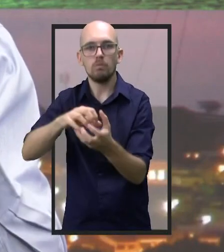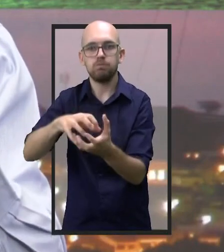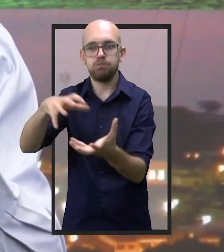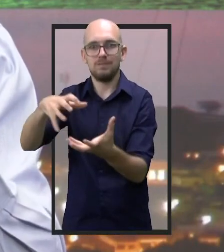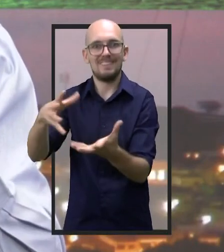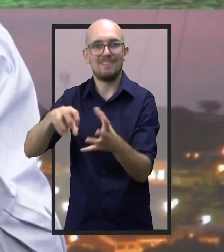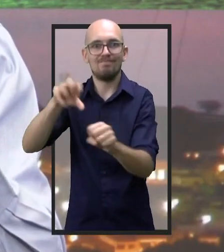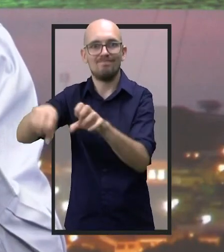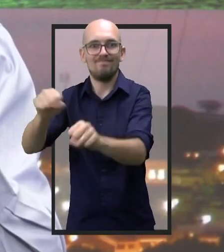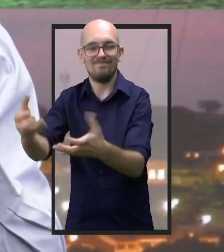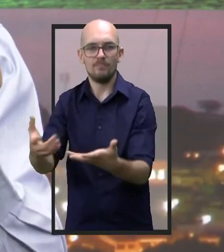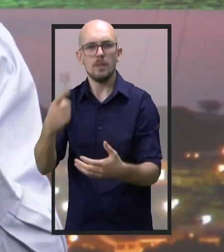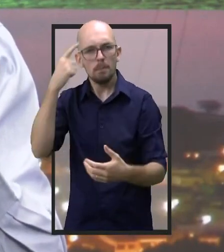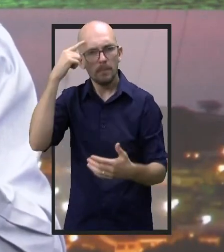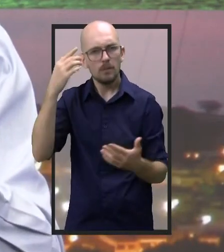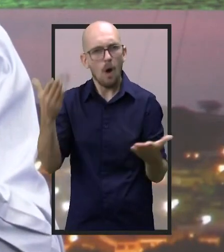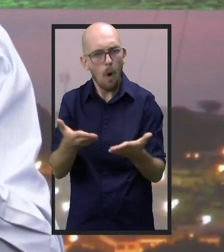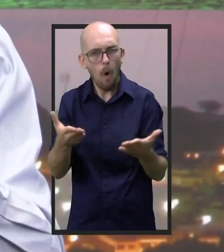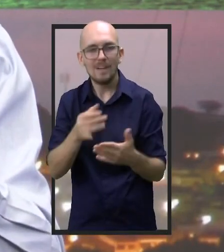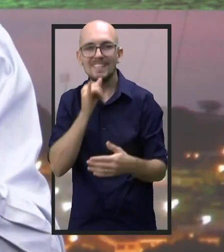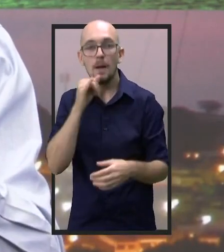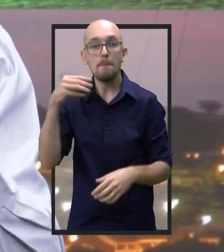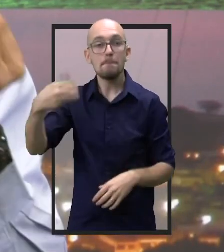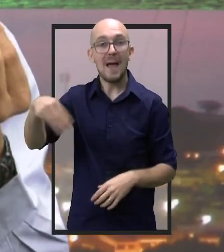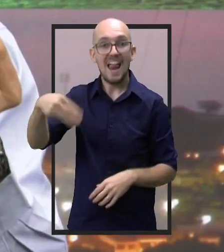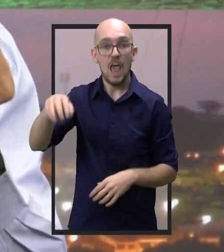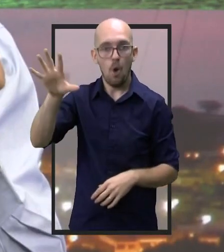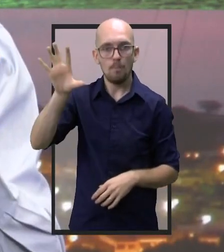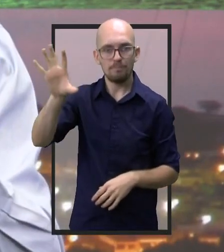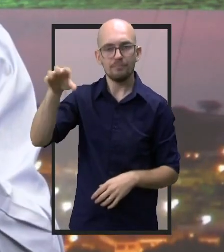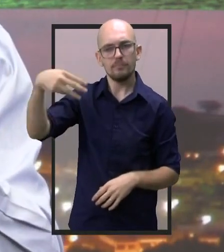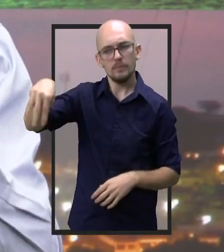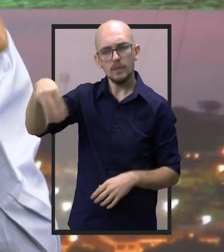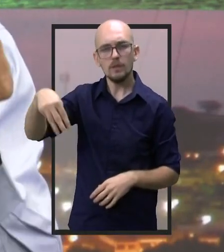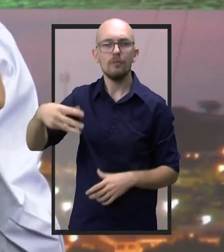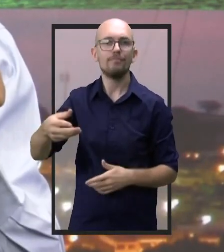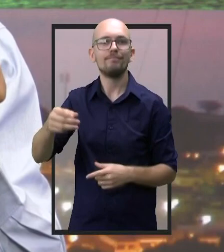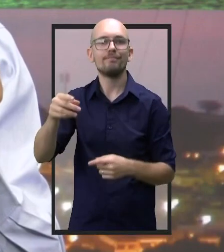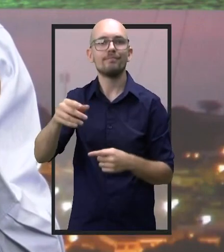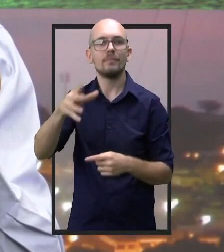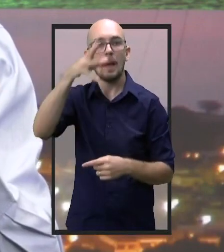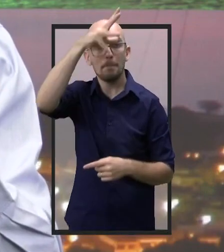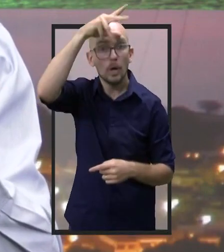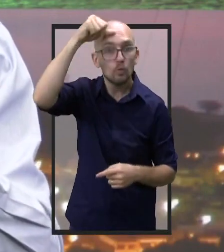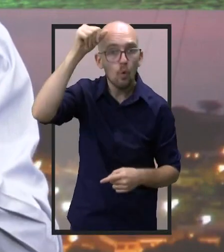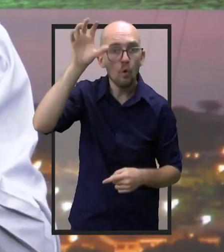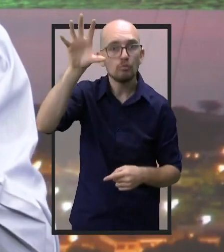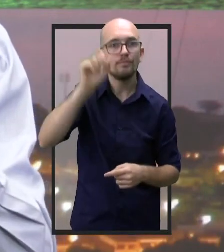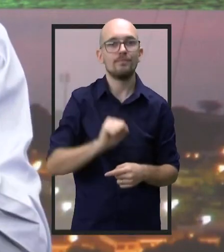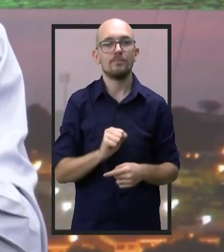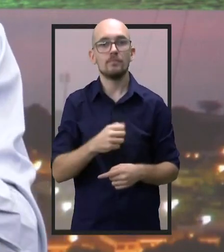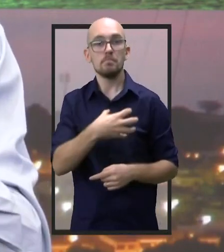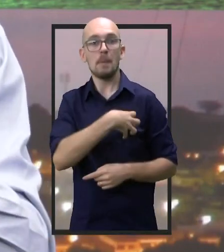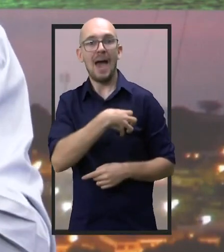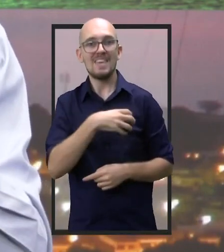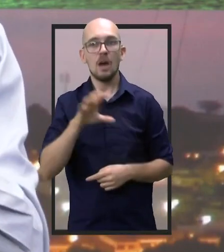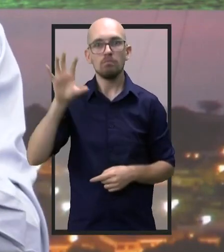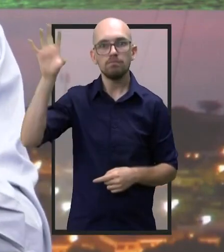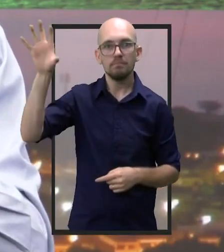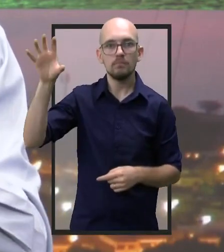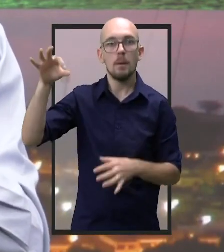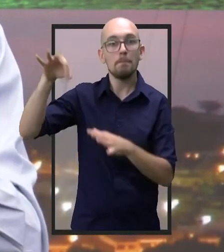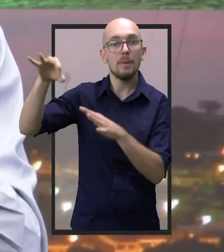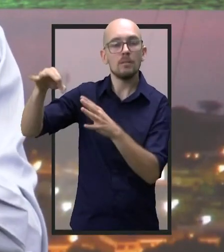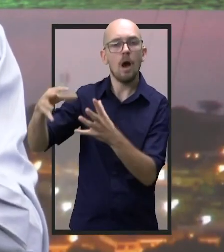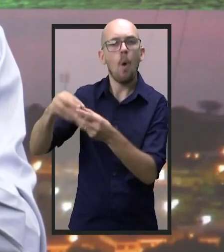você produzir algodão no Maranhão, algodão no Mato Grosso, algodão na Bahia. São sociedades e